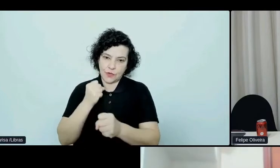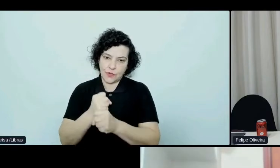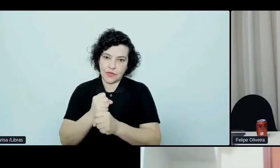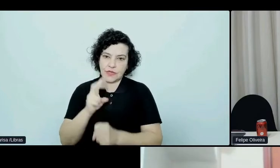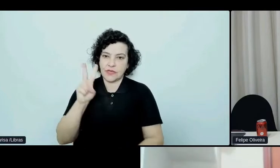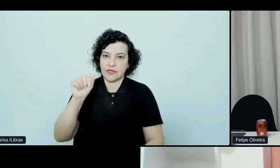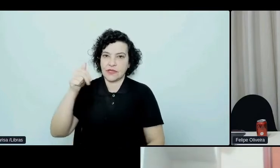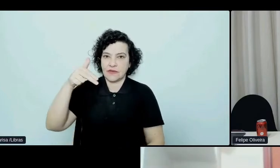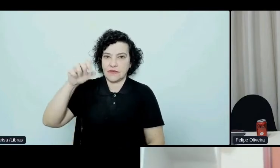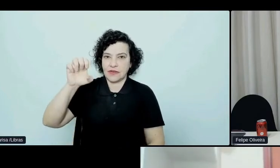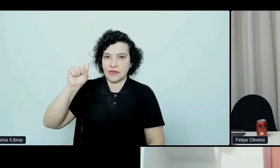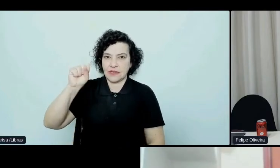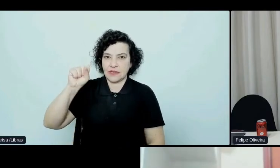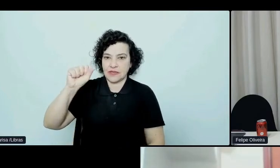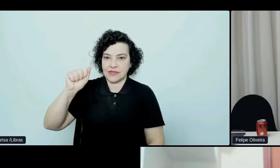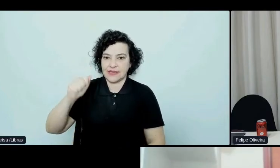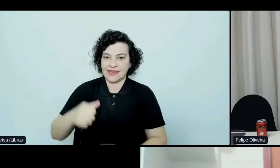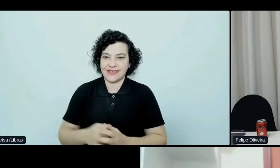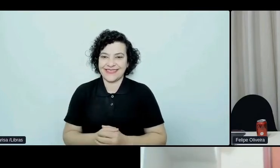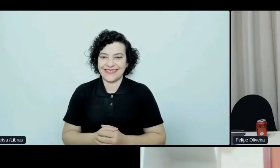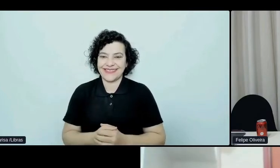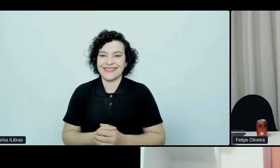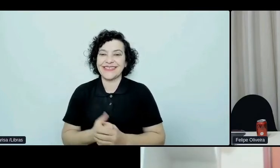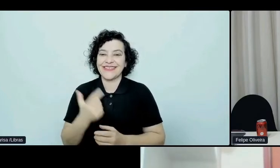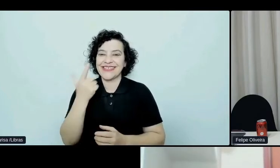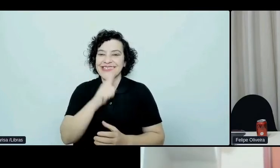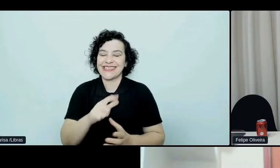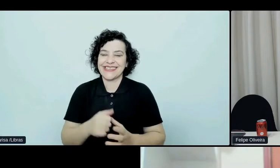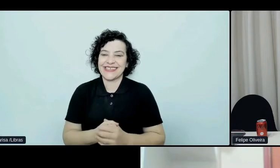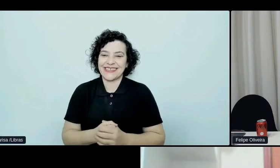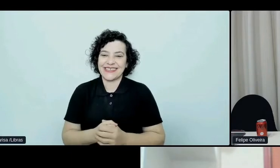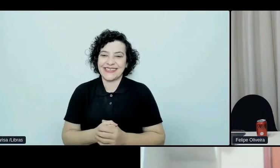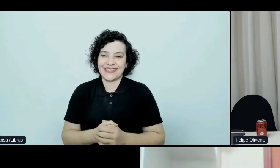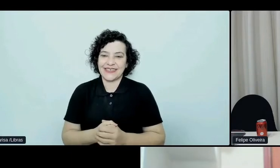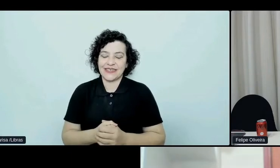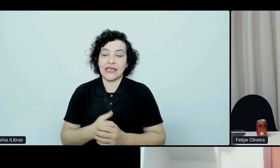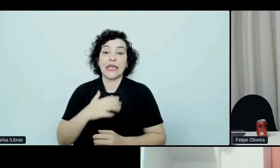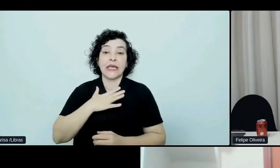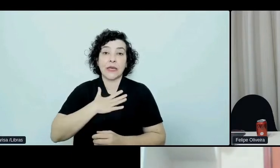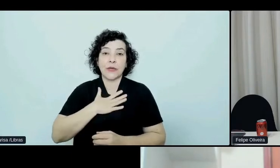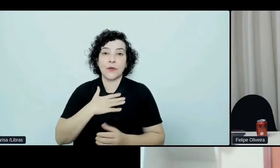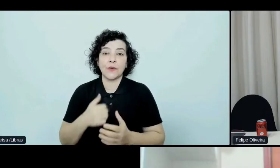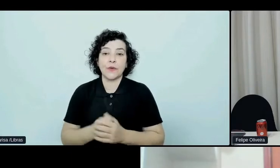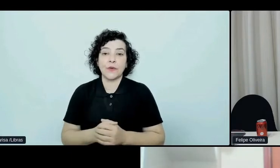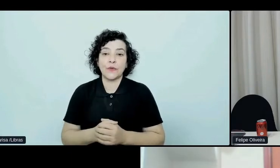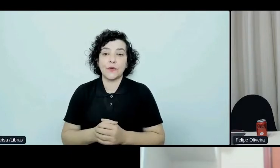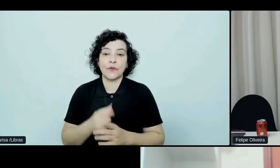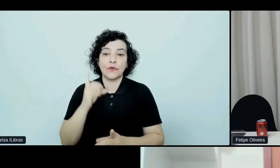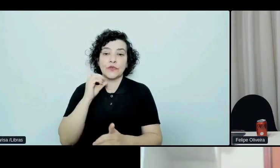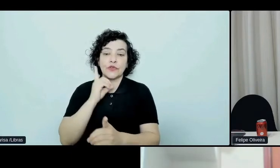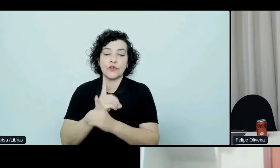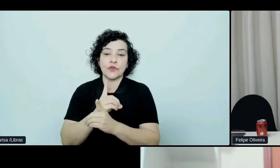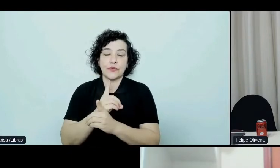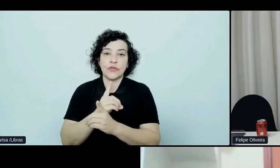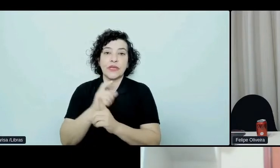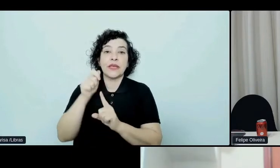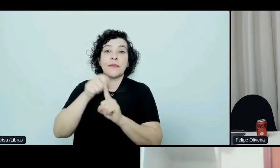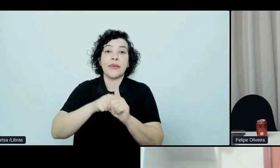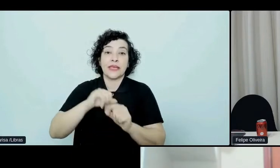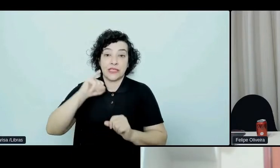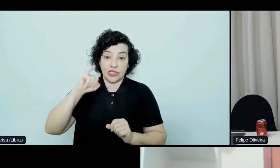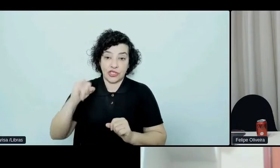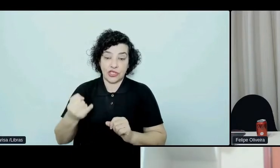Entendi. Porque você já interagia antes, né? Você já tinha ali pessoas ao seu redor que tinham essas características. Legal. Então, você há